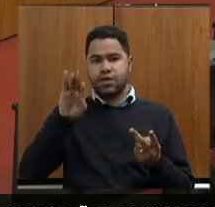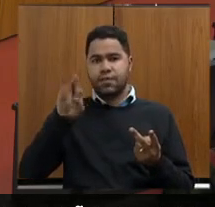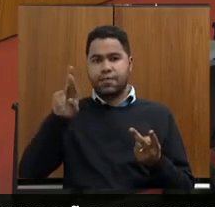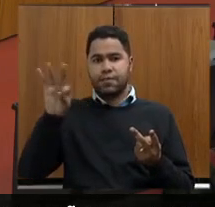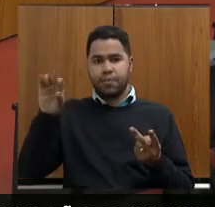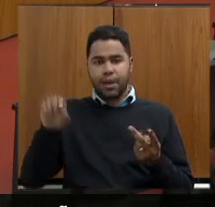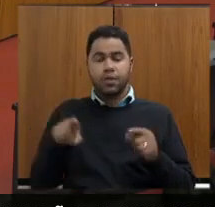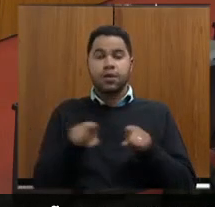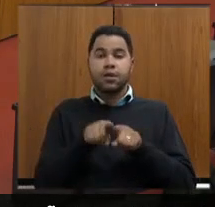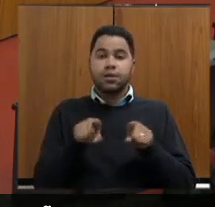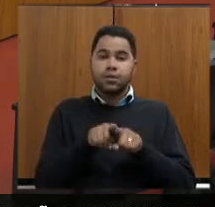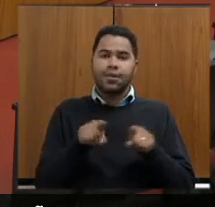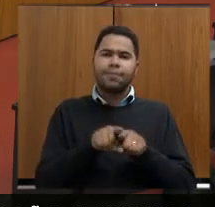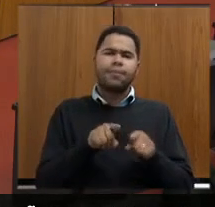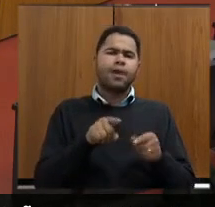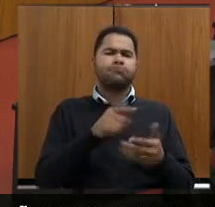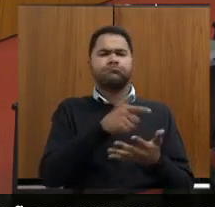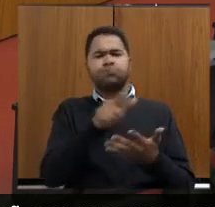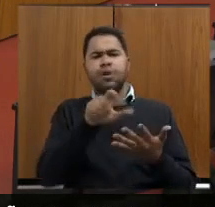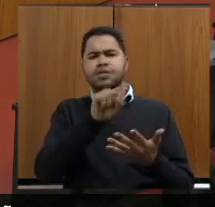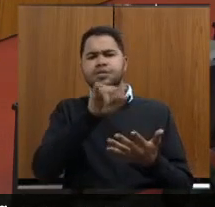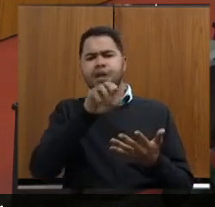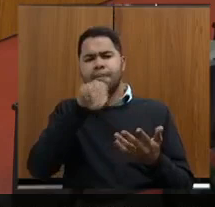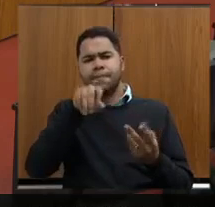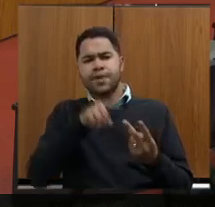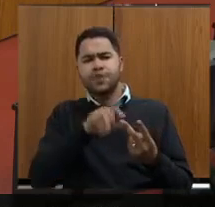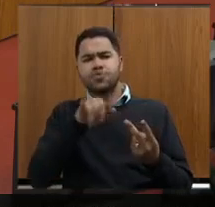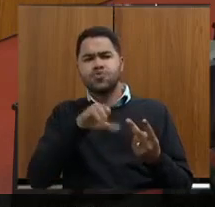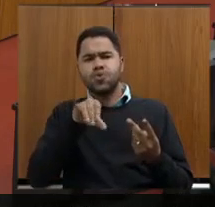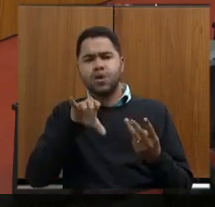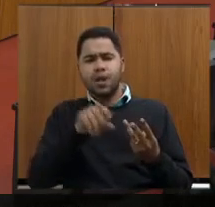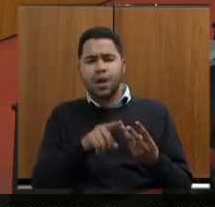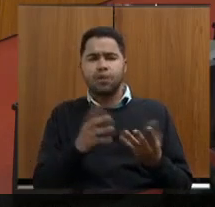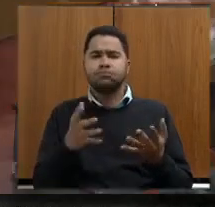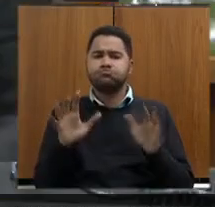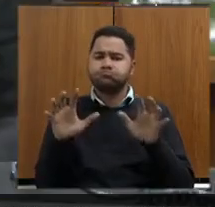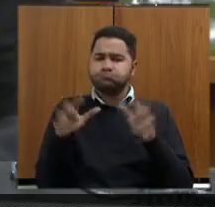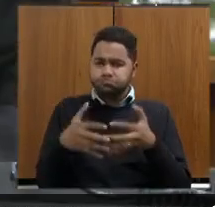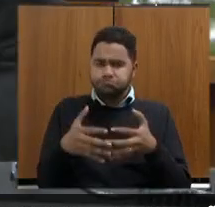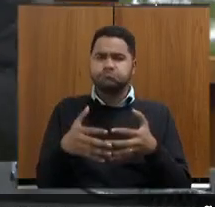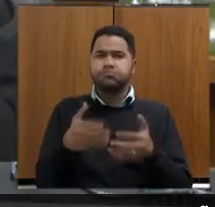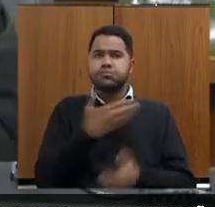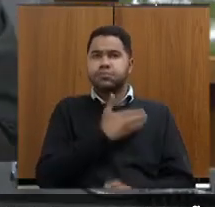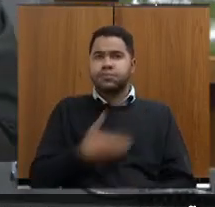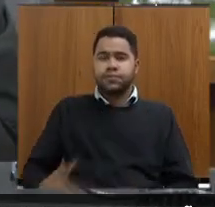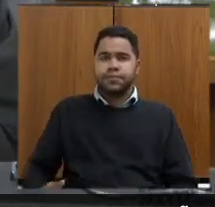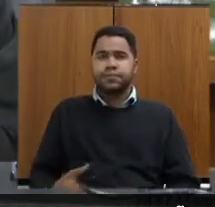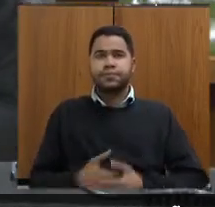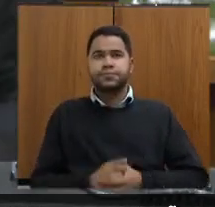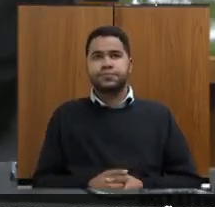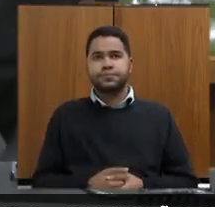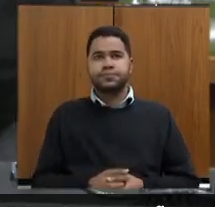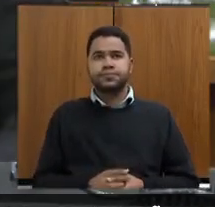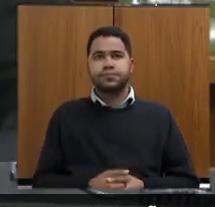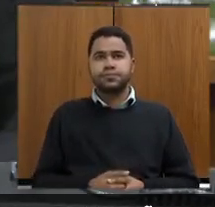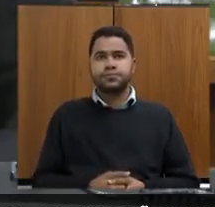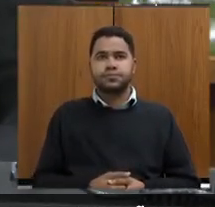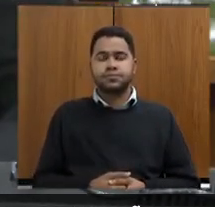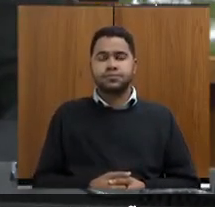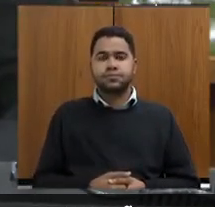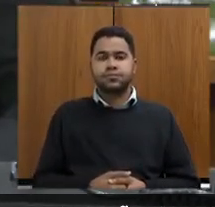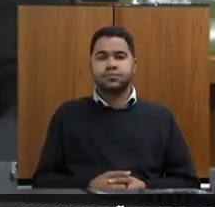cumprimentos aí para o Samir Jean Felipe e Juliano fisicaro pessoal e do do governo é